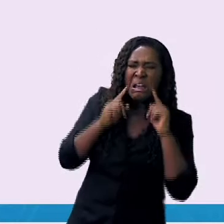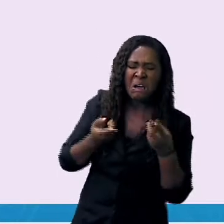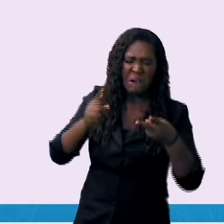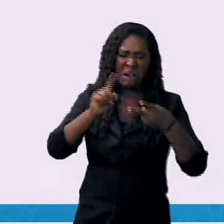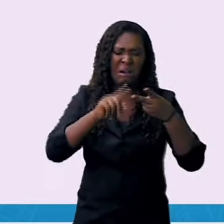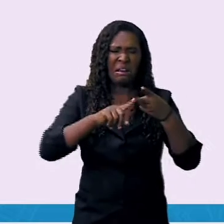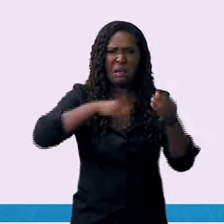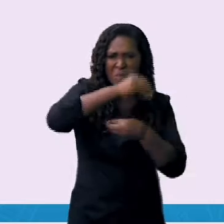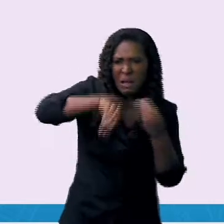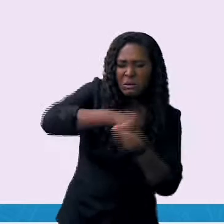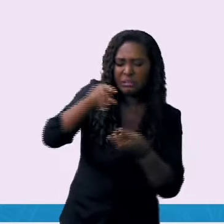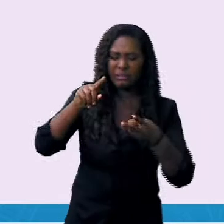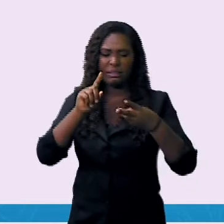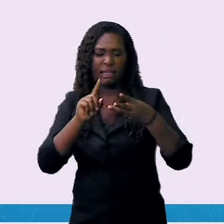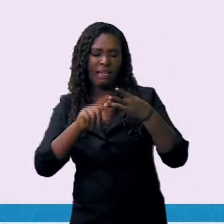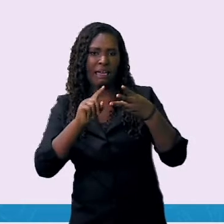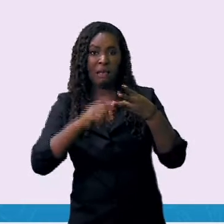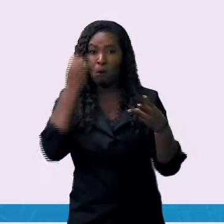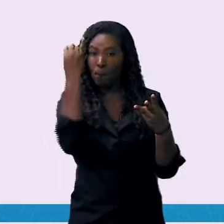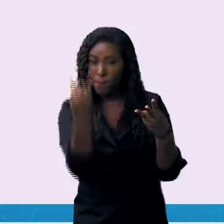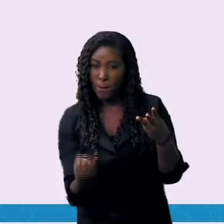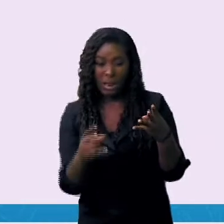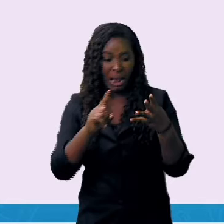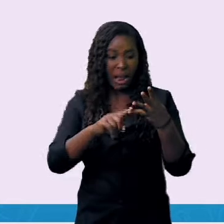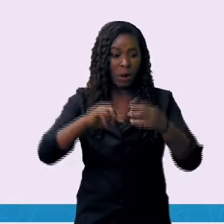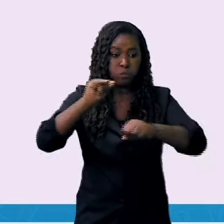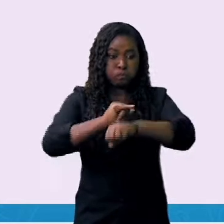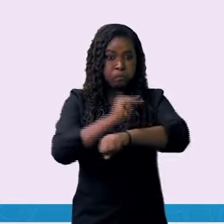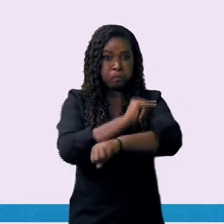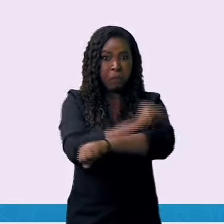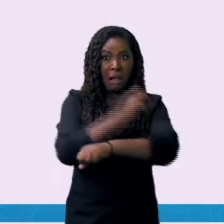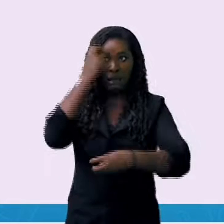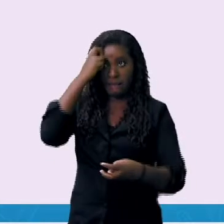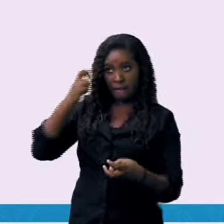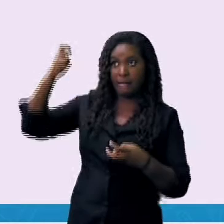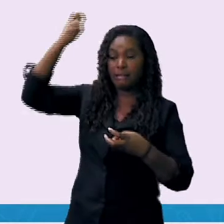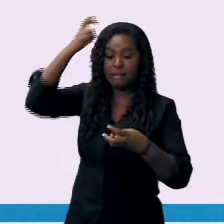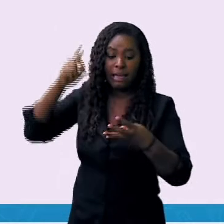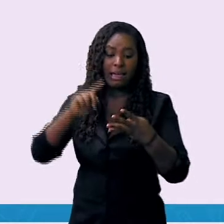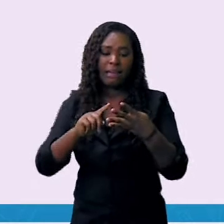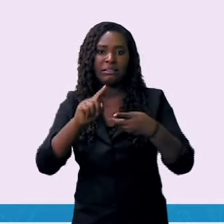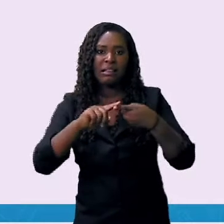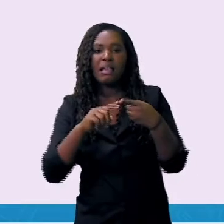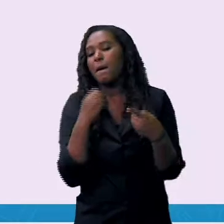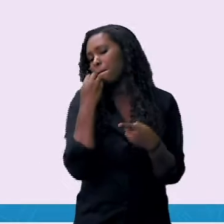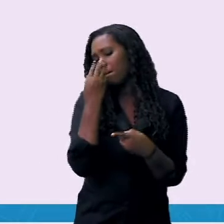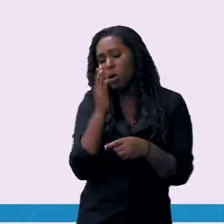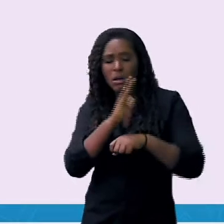bagunceiro, desatento, magricela, muito inteligente, boazinha.